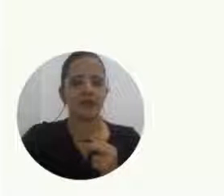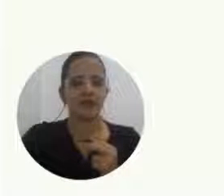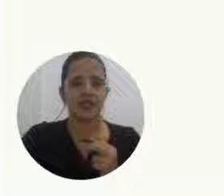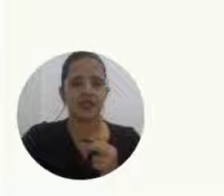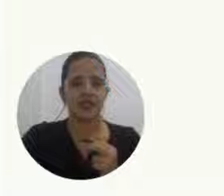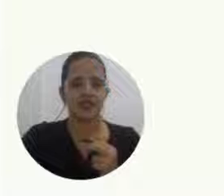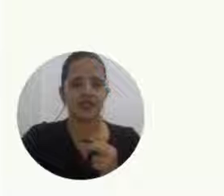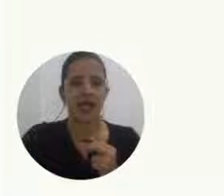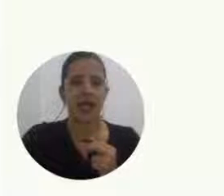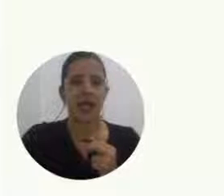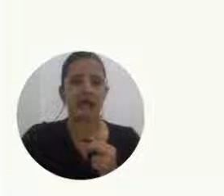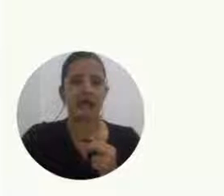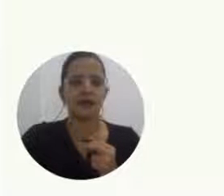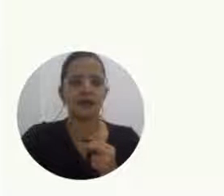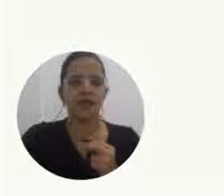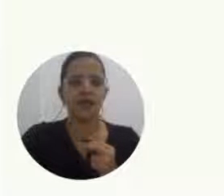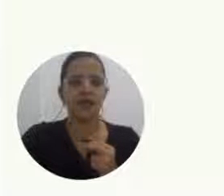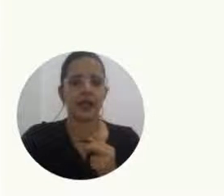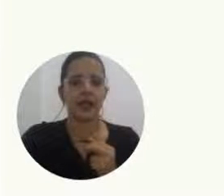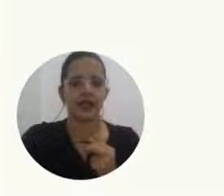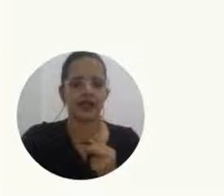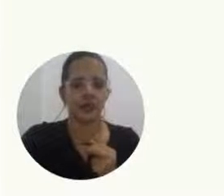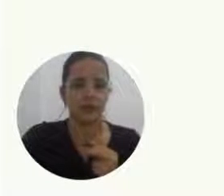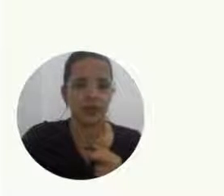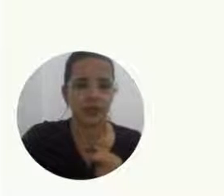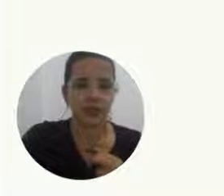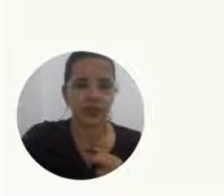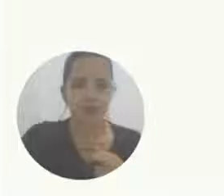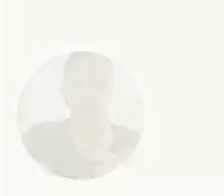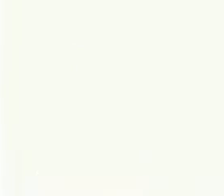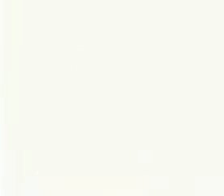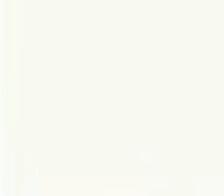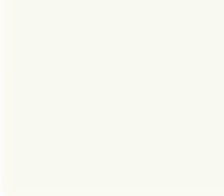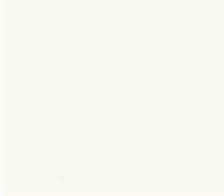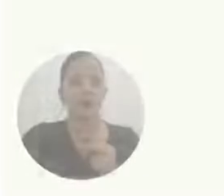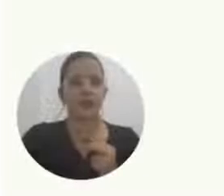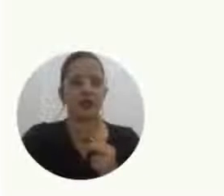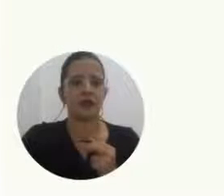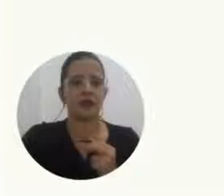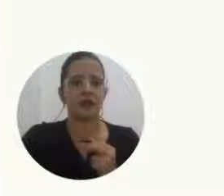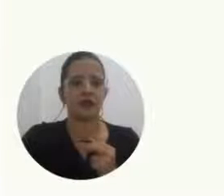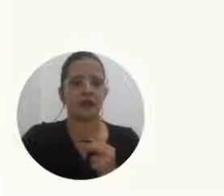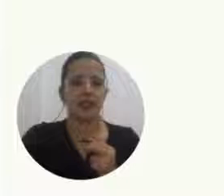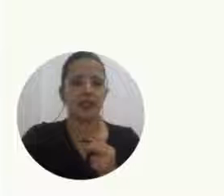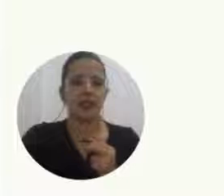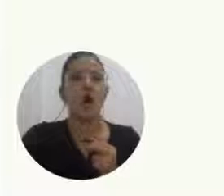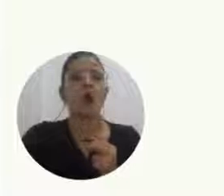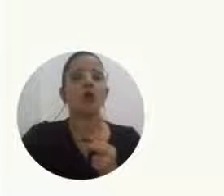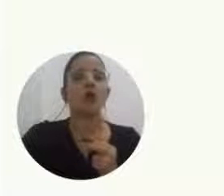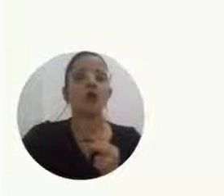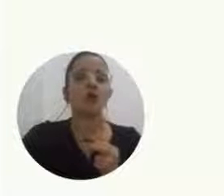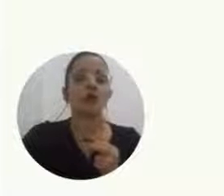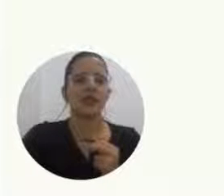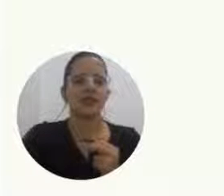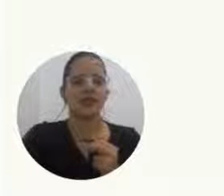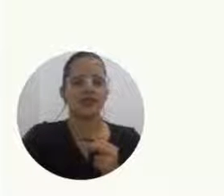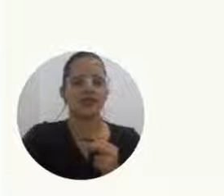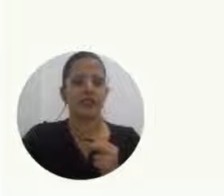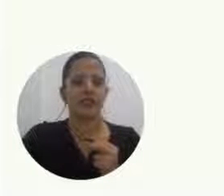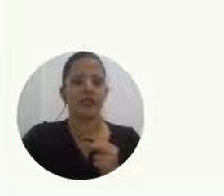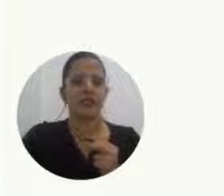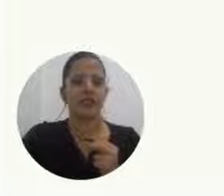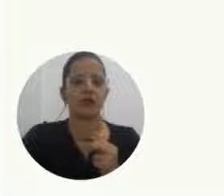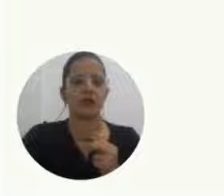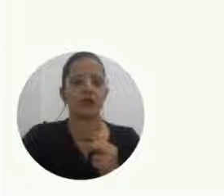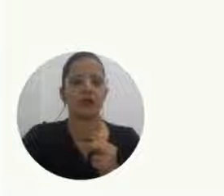você permanece na universidade? Cerca de 90% nos dois períodos integral. Com qual frequência